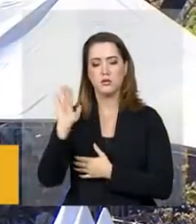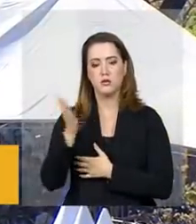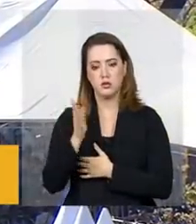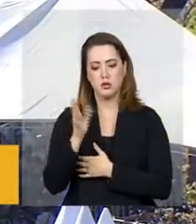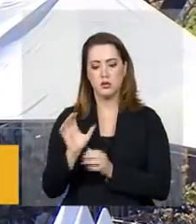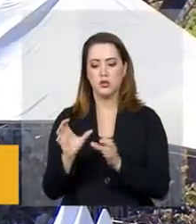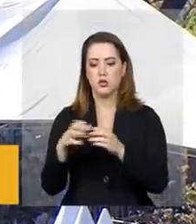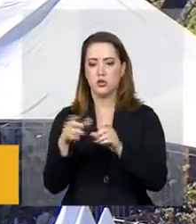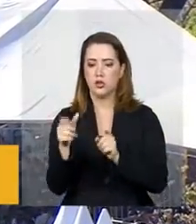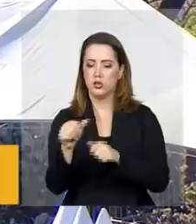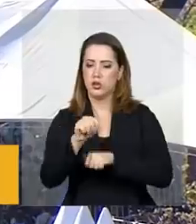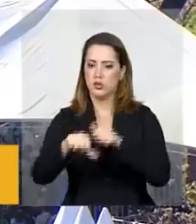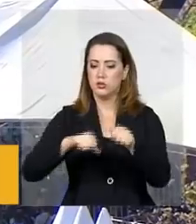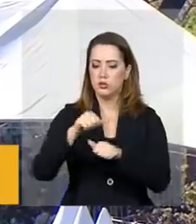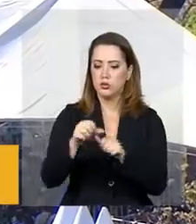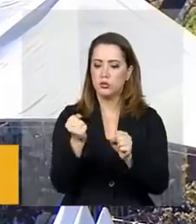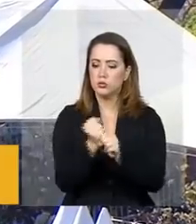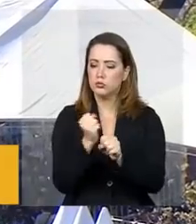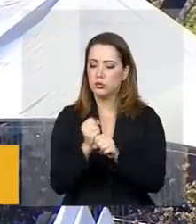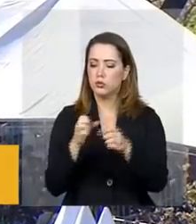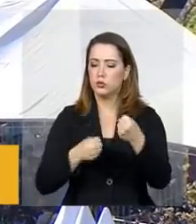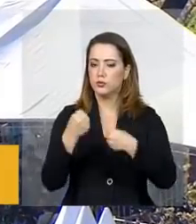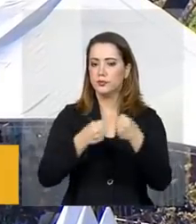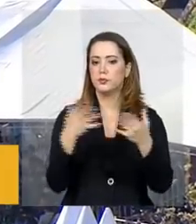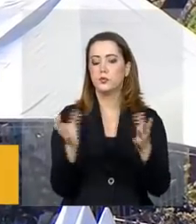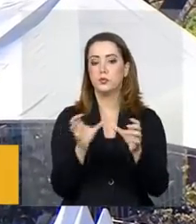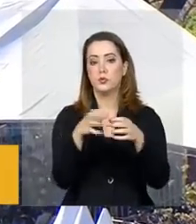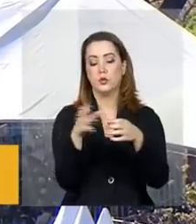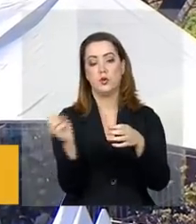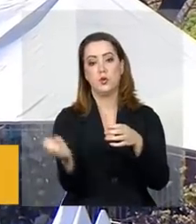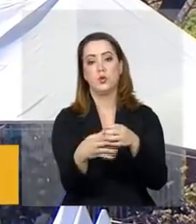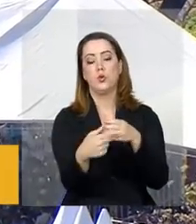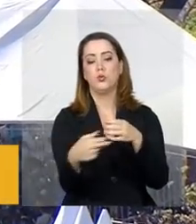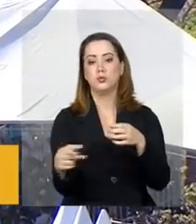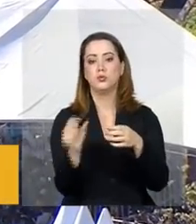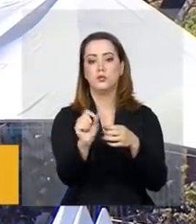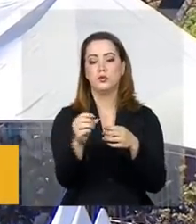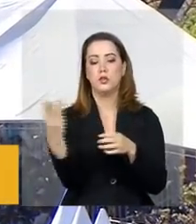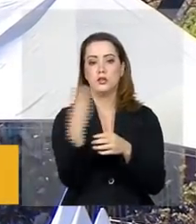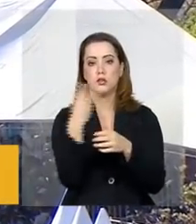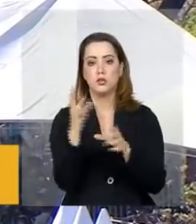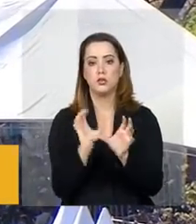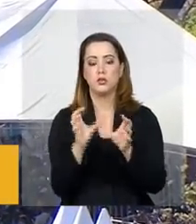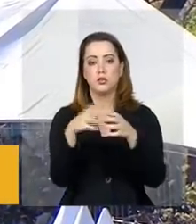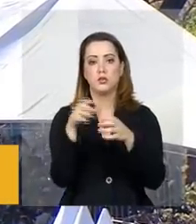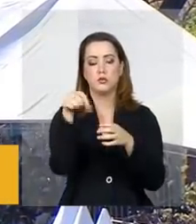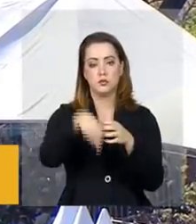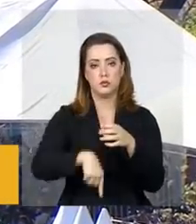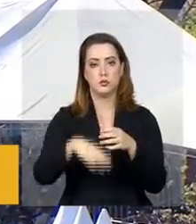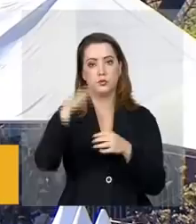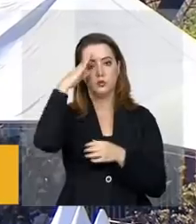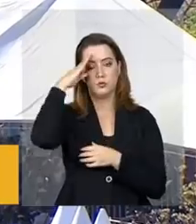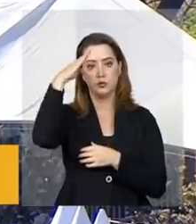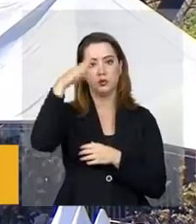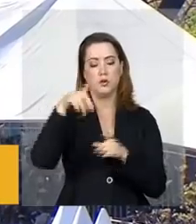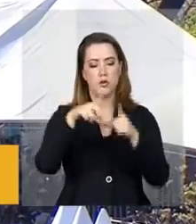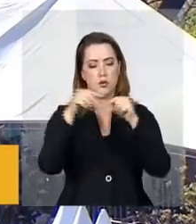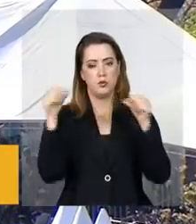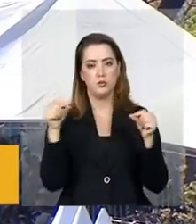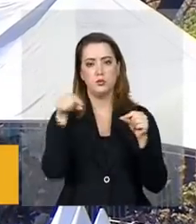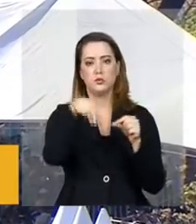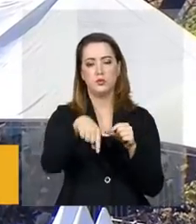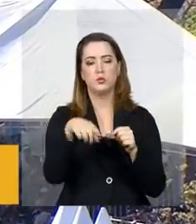brigadas no Paraná, e agora começou a equipar a terceira brigada aqui do Comando Militar do Planalto, que com sede